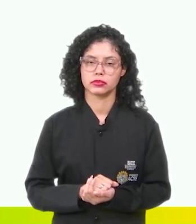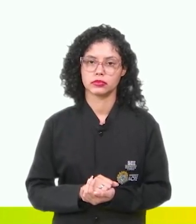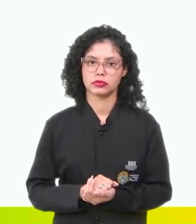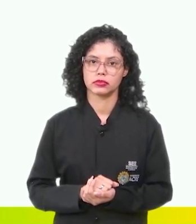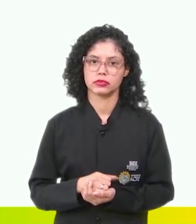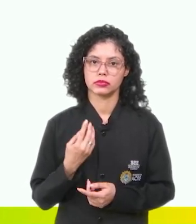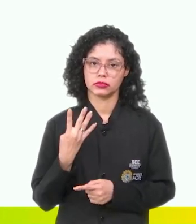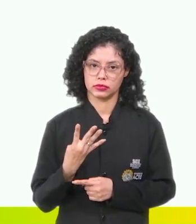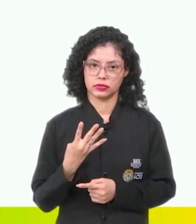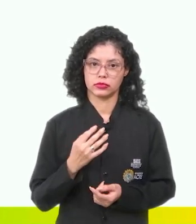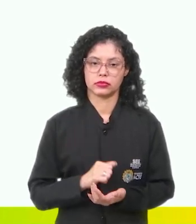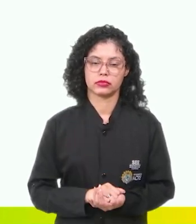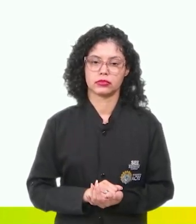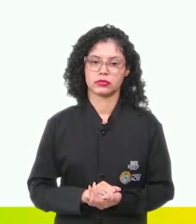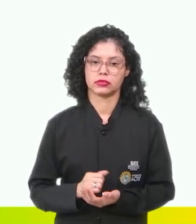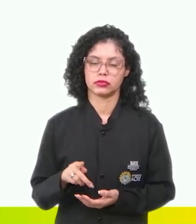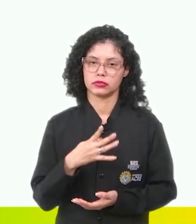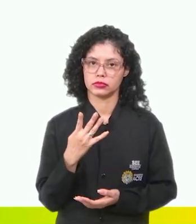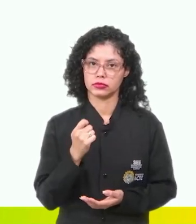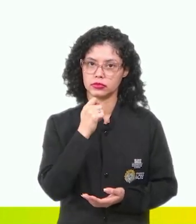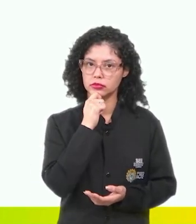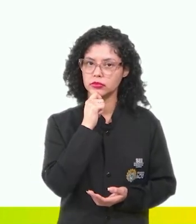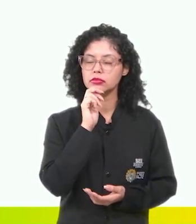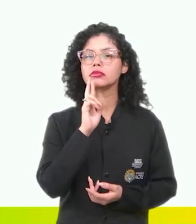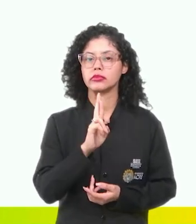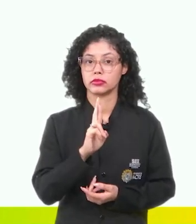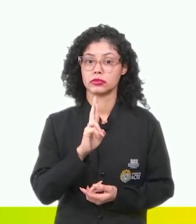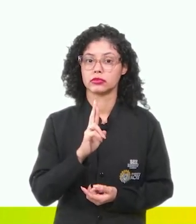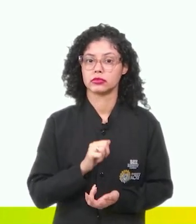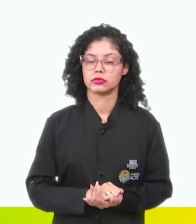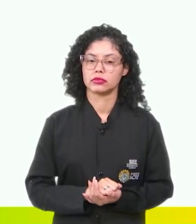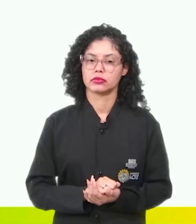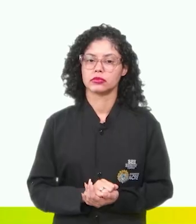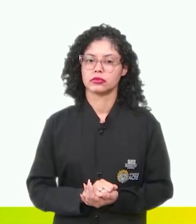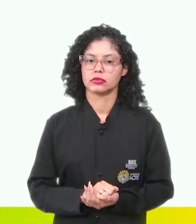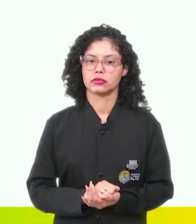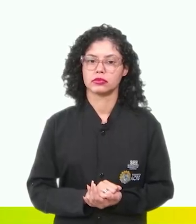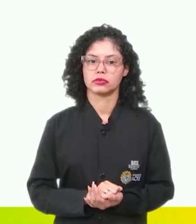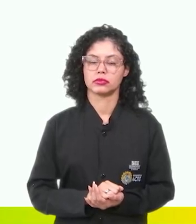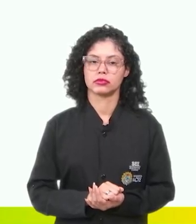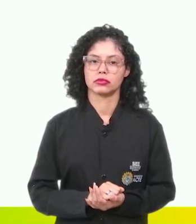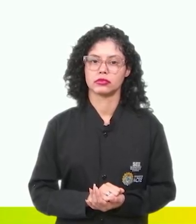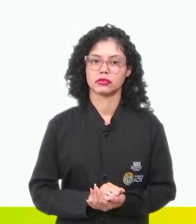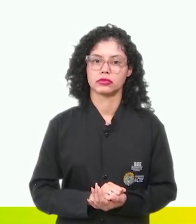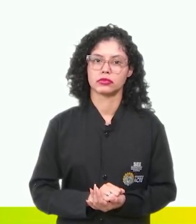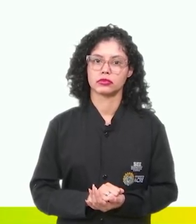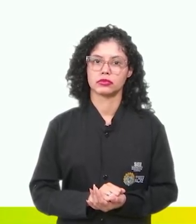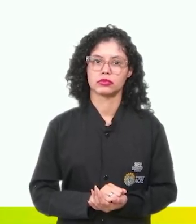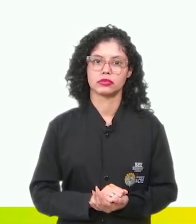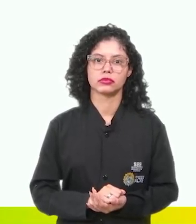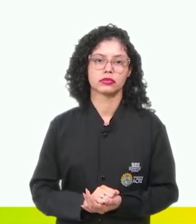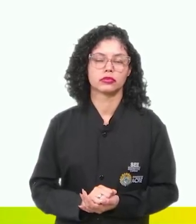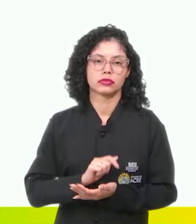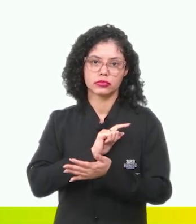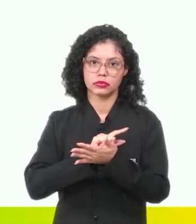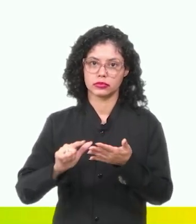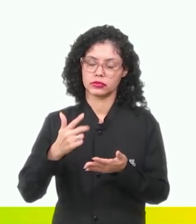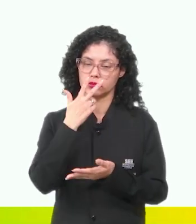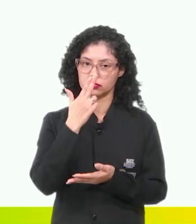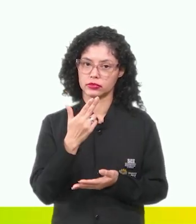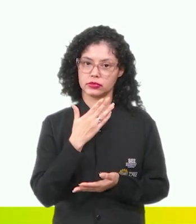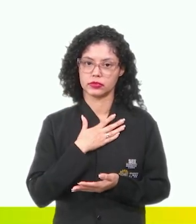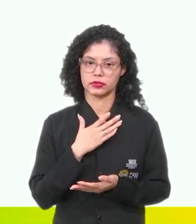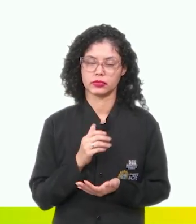4. E quantos Rzão traço está aparecendo? Ou seja, quantas lisas está aparecendo para